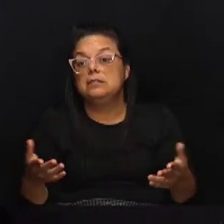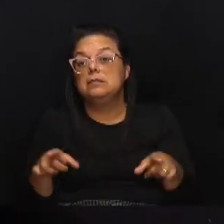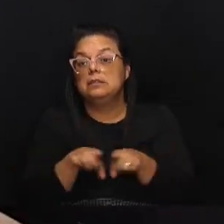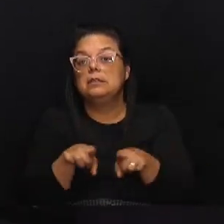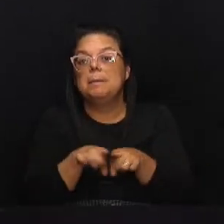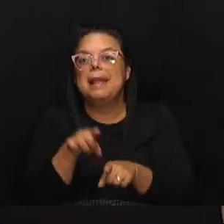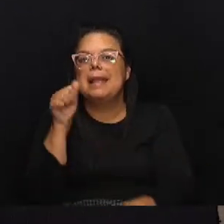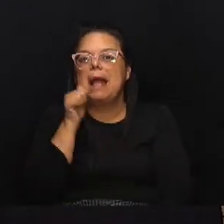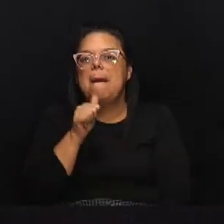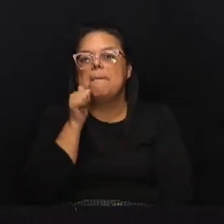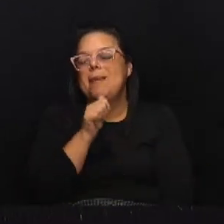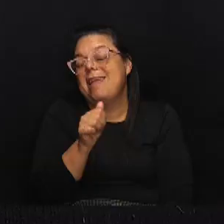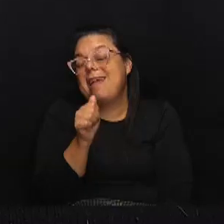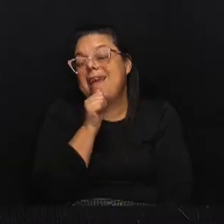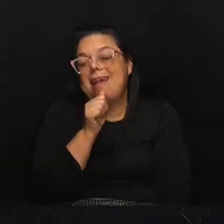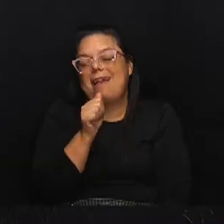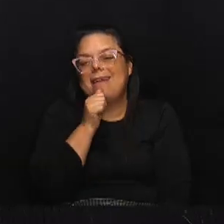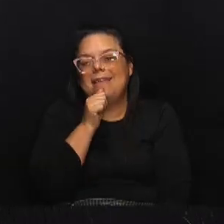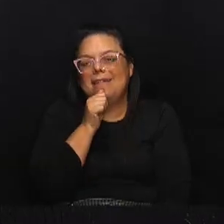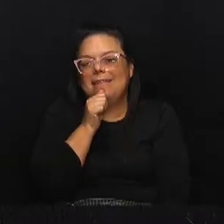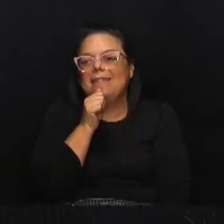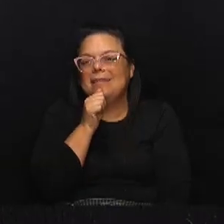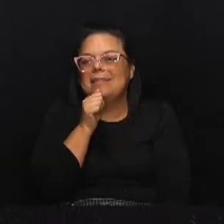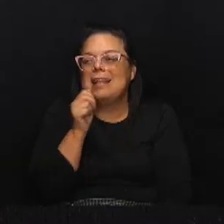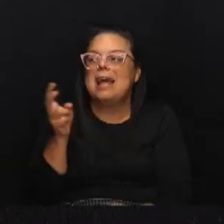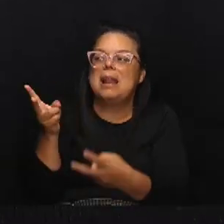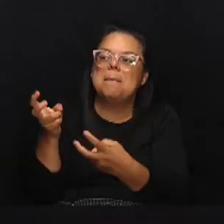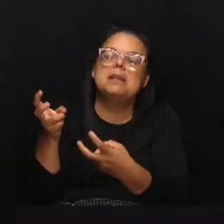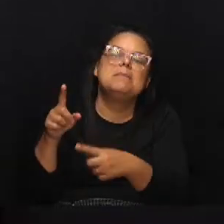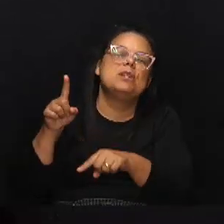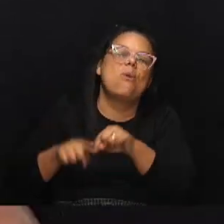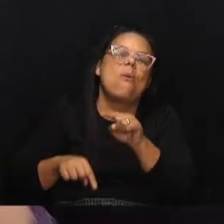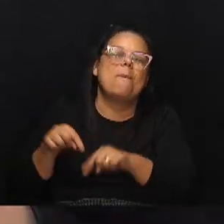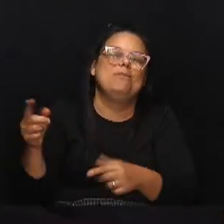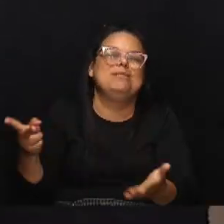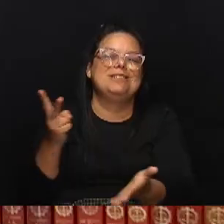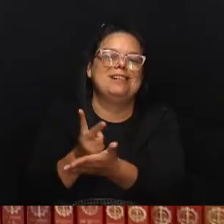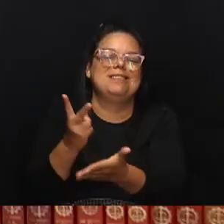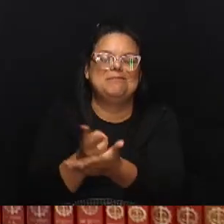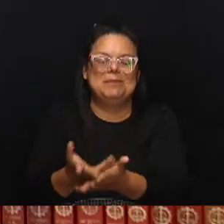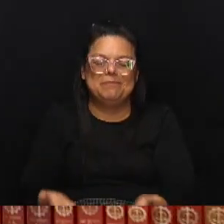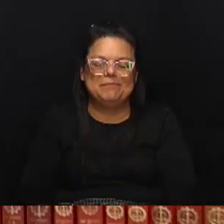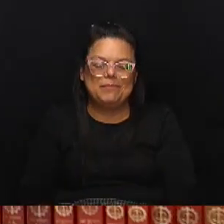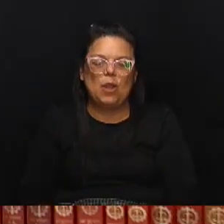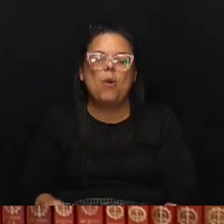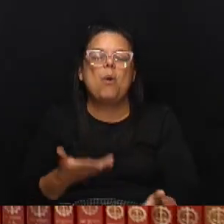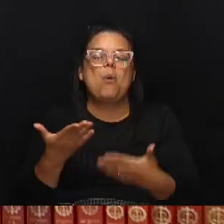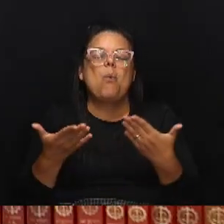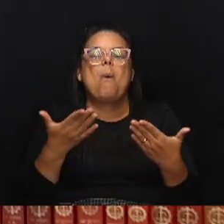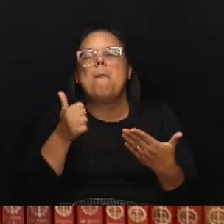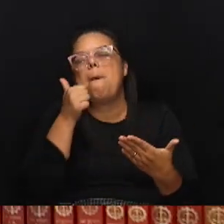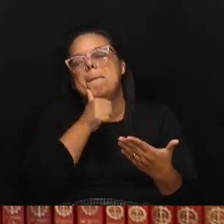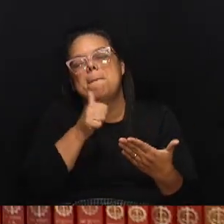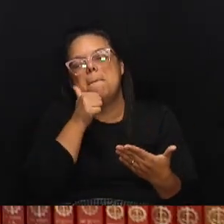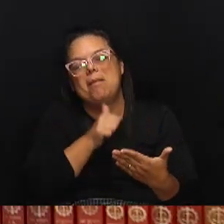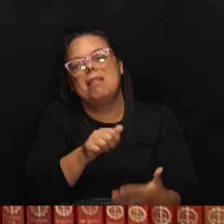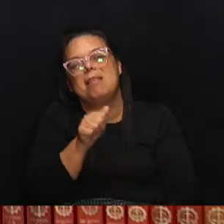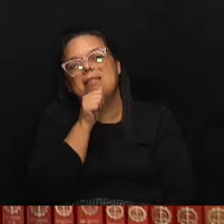ainda continuava sendo vista como objeto, no qual muitas mulheres ainda estavam